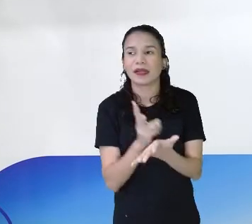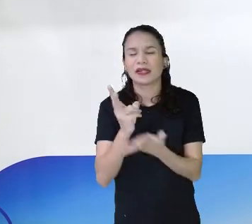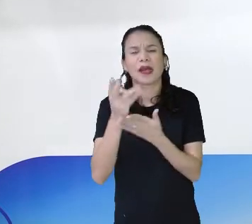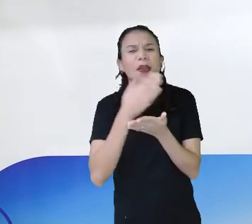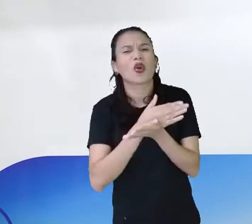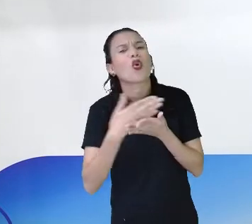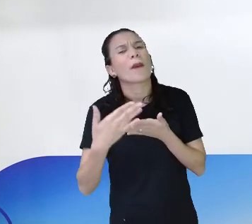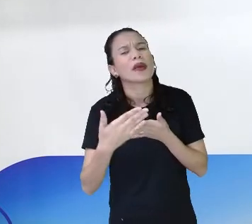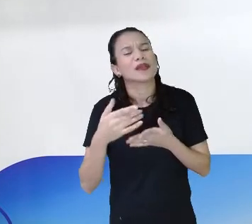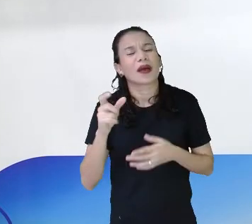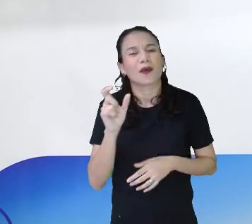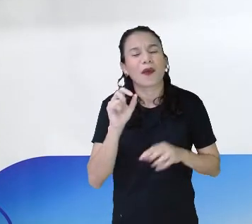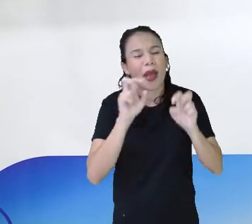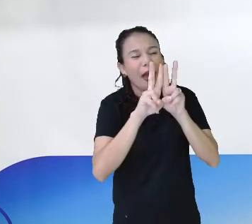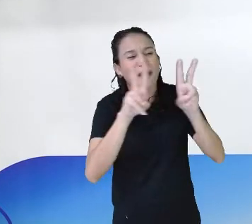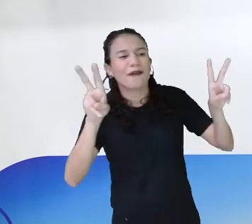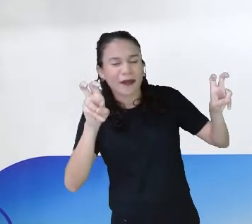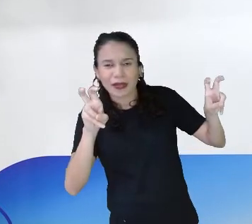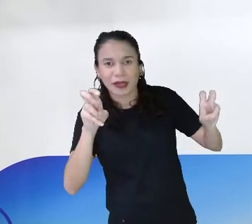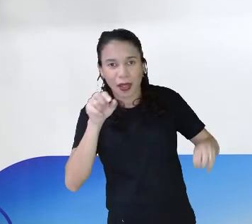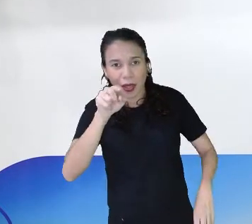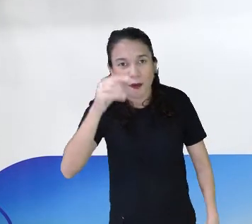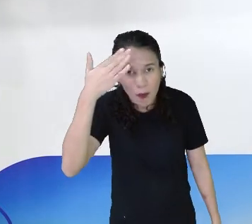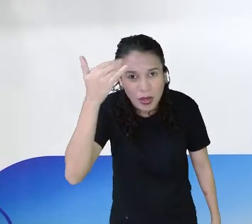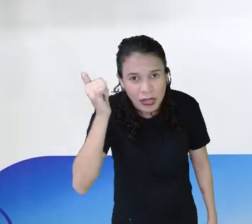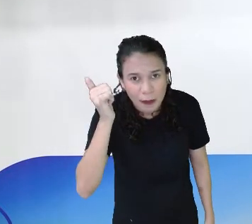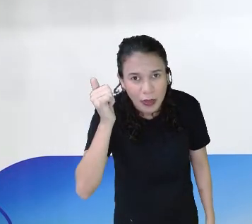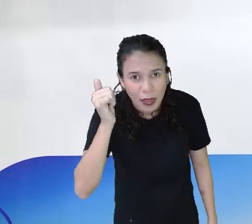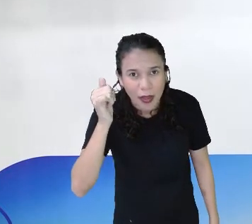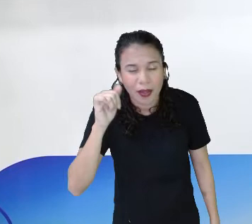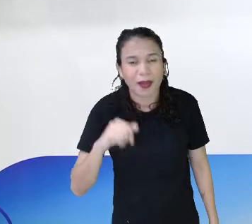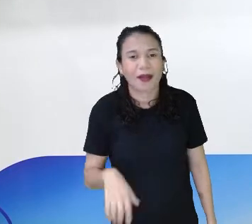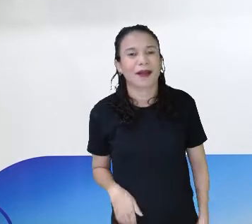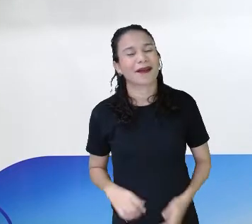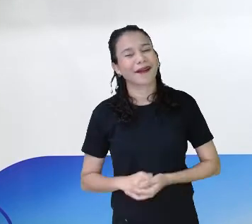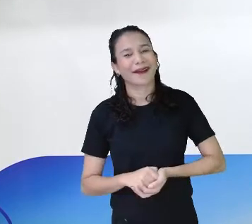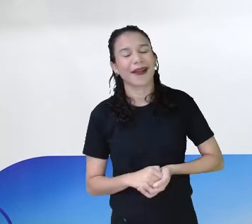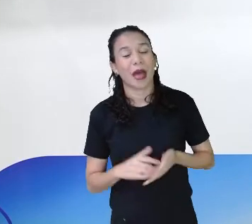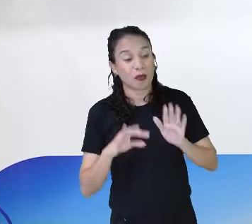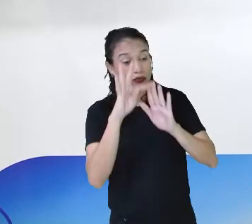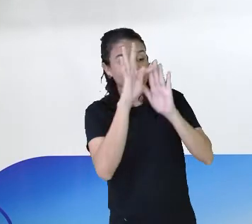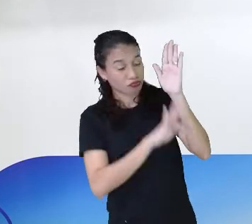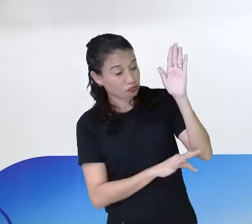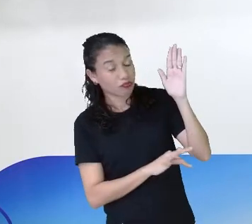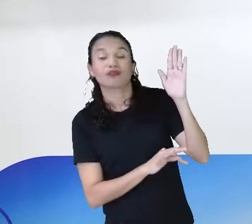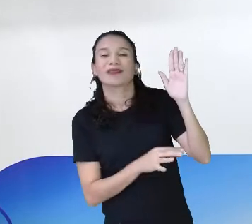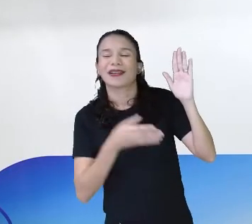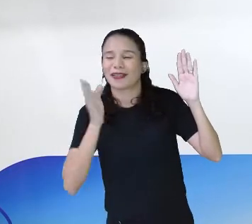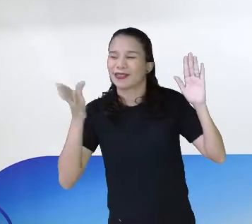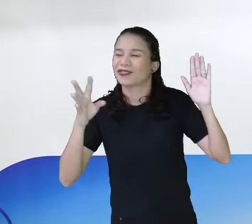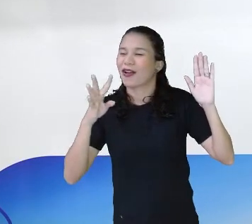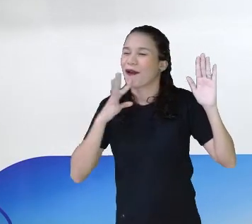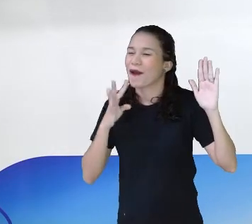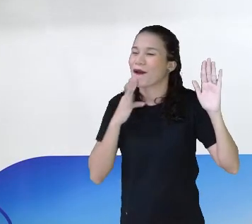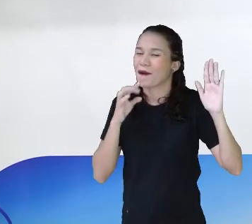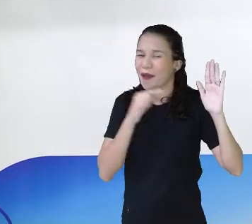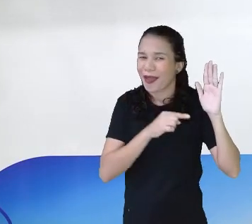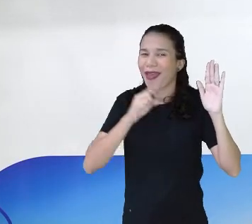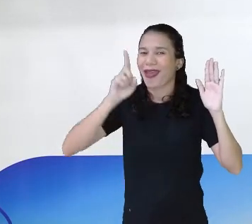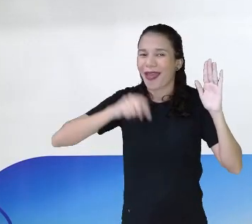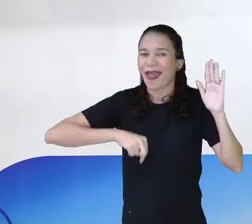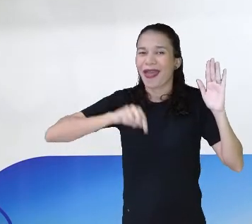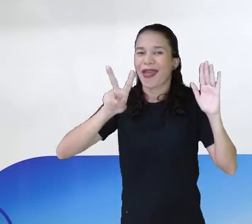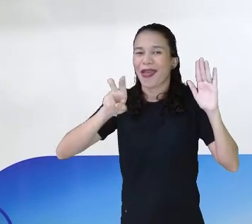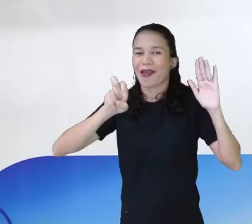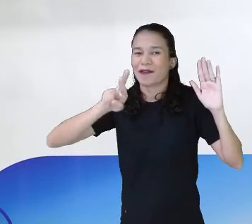essa falinha, essa frase. Você sabia que... Aí, quando você vê um texto assim, já sei. Isso é um verbete